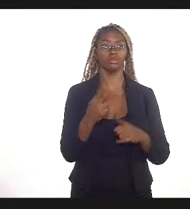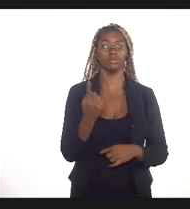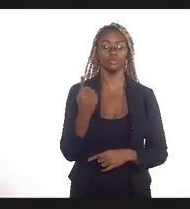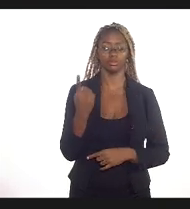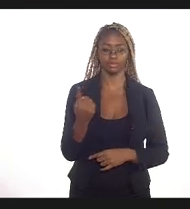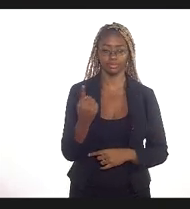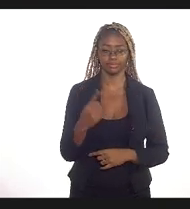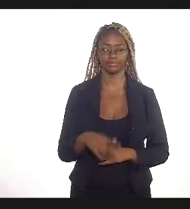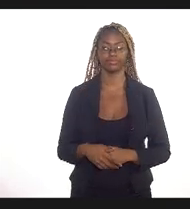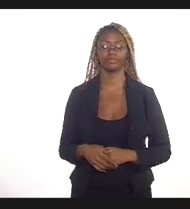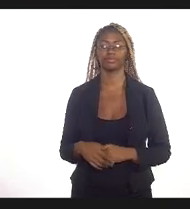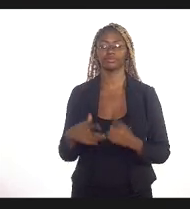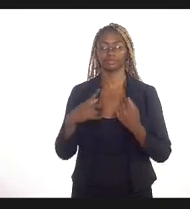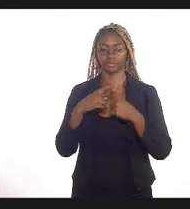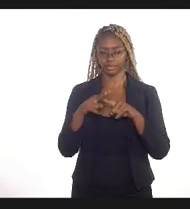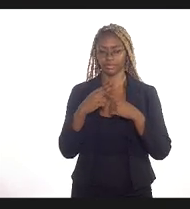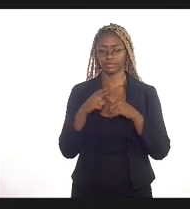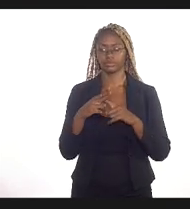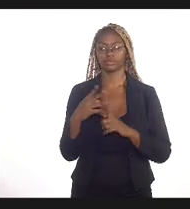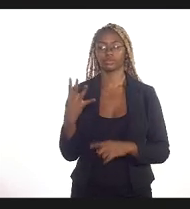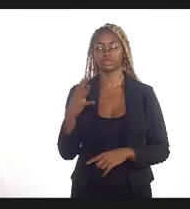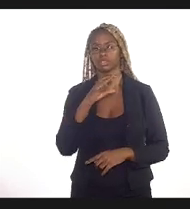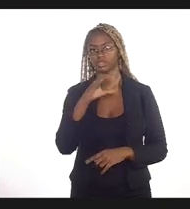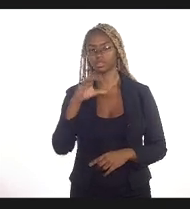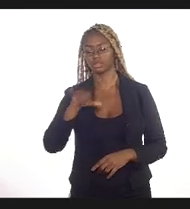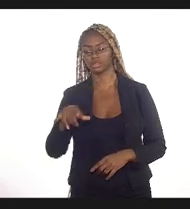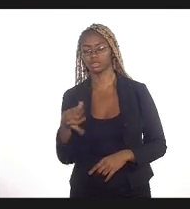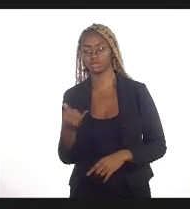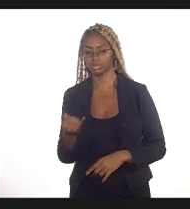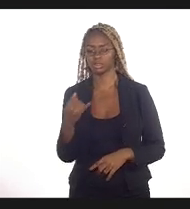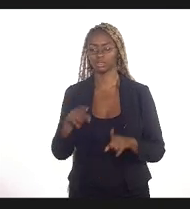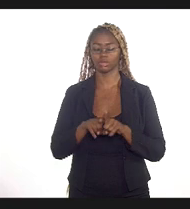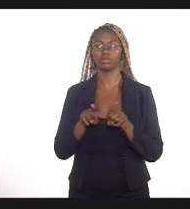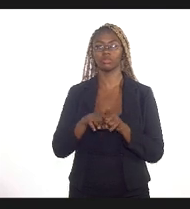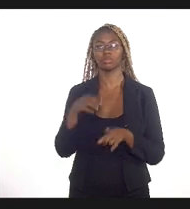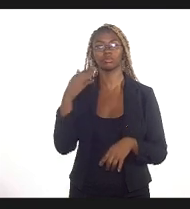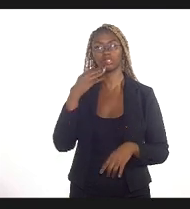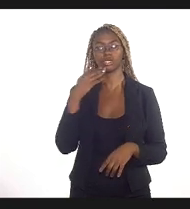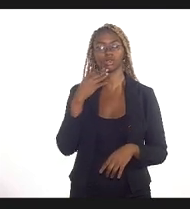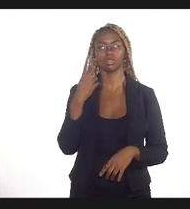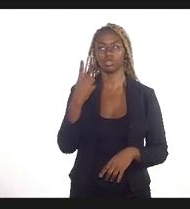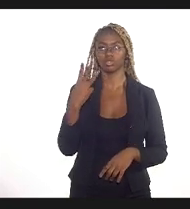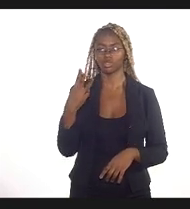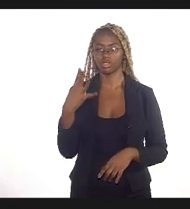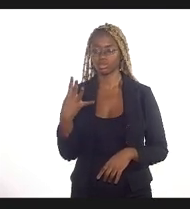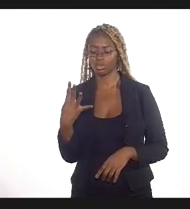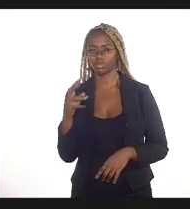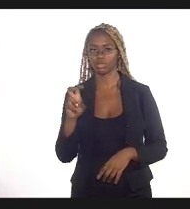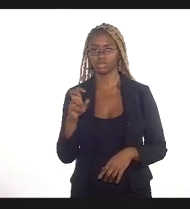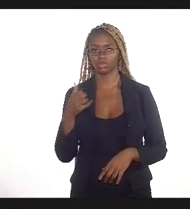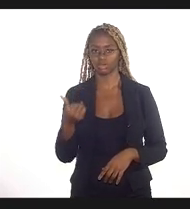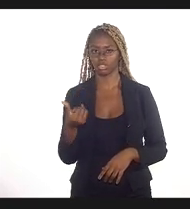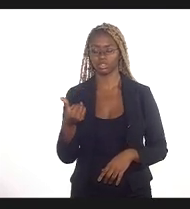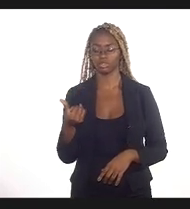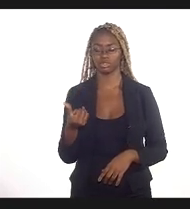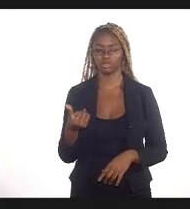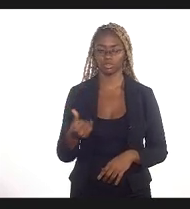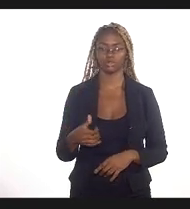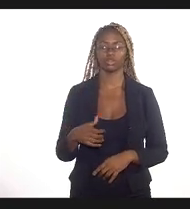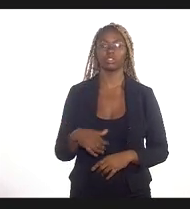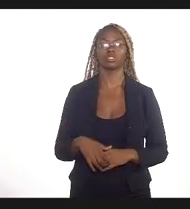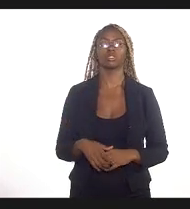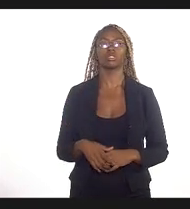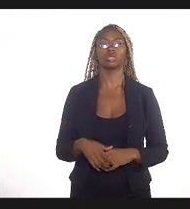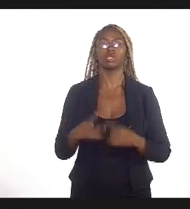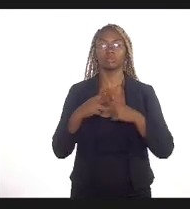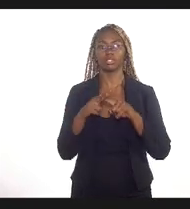da emenda 4, pela emenda 4 da CCJ, pela prejudicabilidade das emendas 2, 3, 4, 5 e 6, pela emenda 2 da